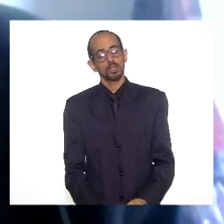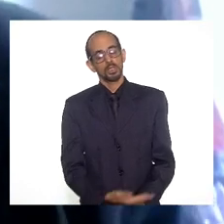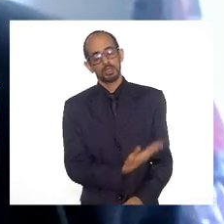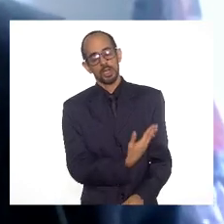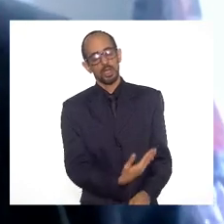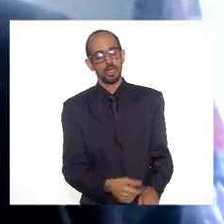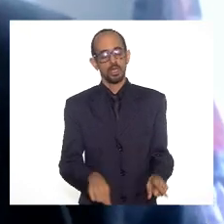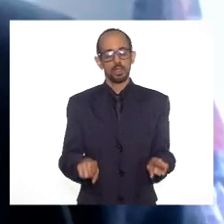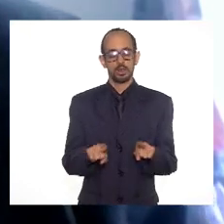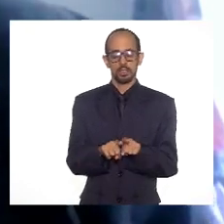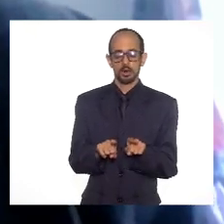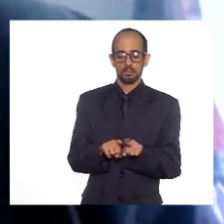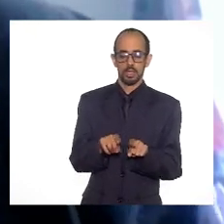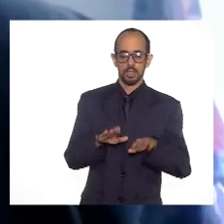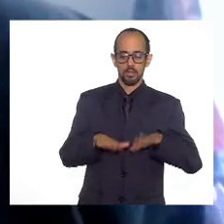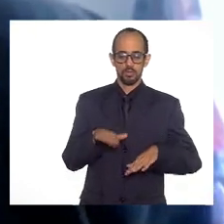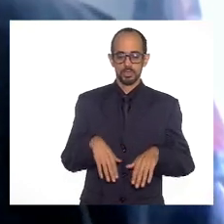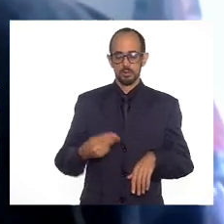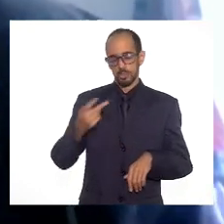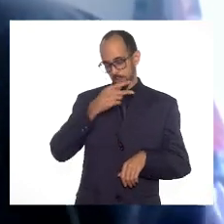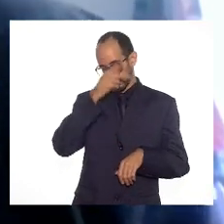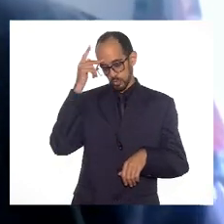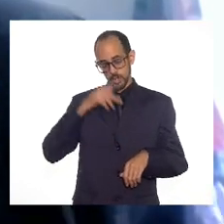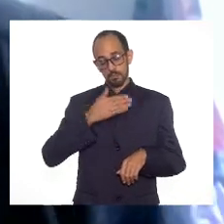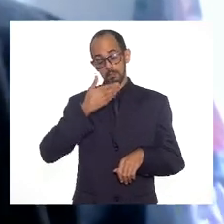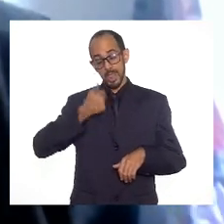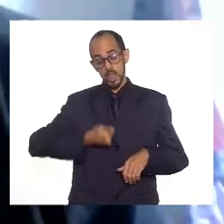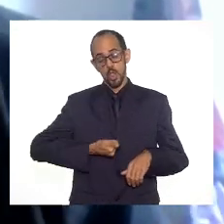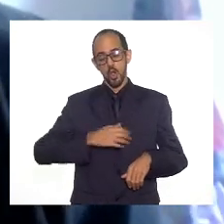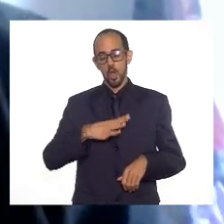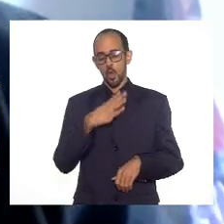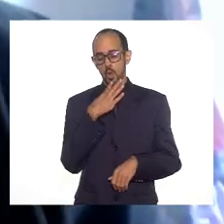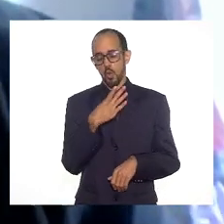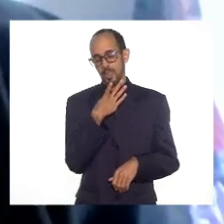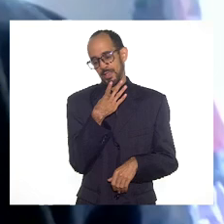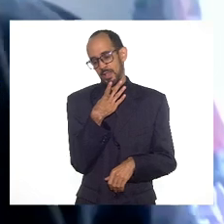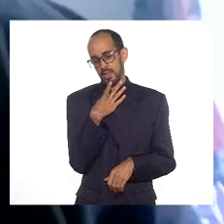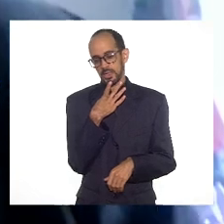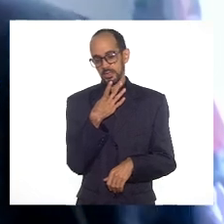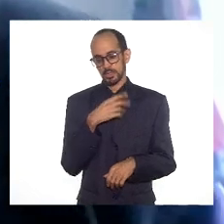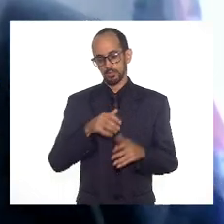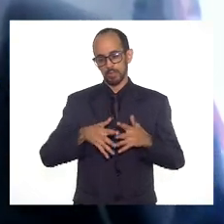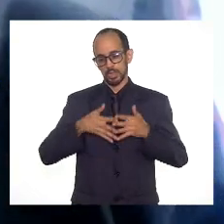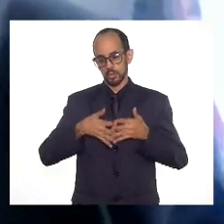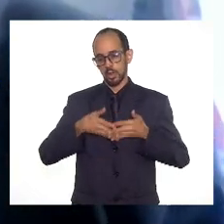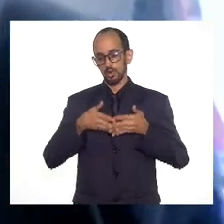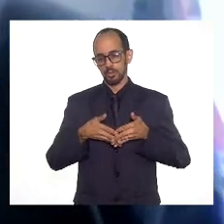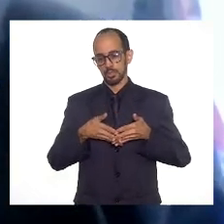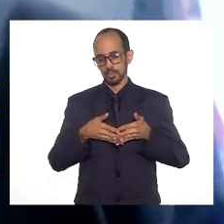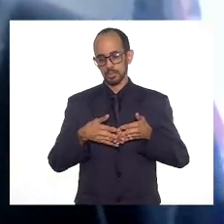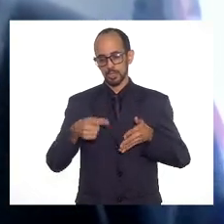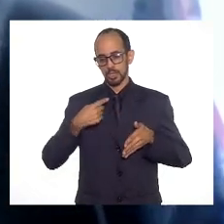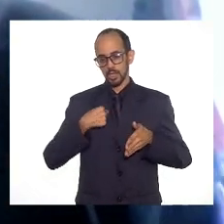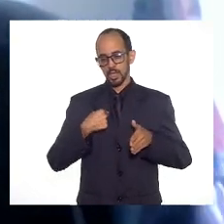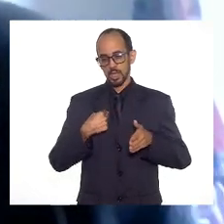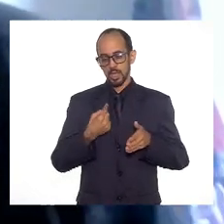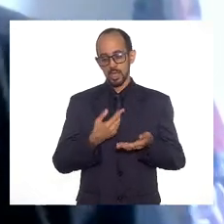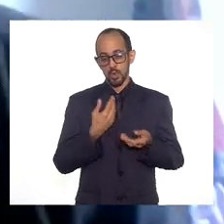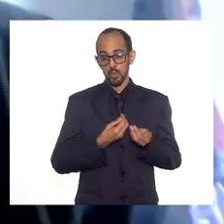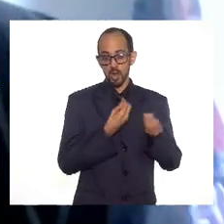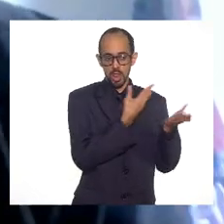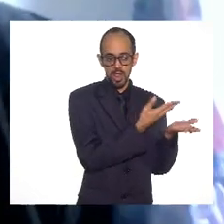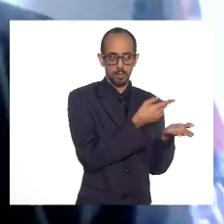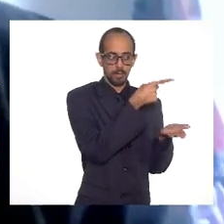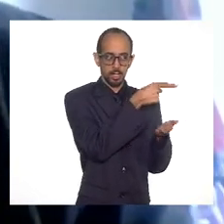aqui do nosso plenário que melhor conhece Petrópolis, por razões óbvias, eu submeti a ele leu também o